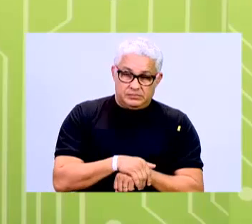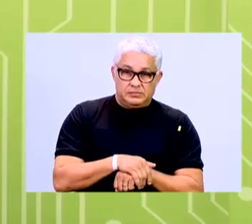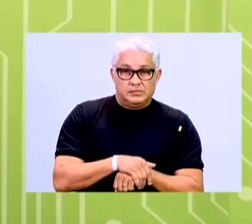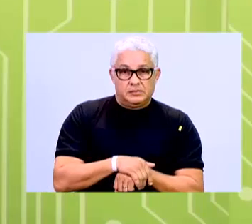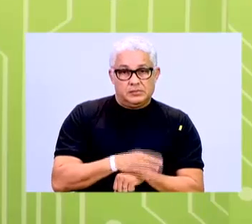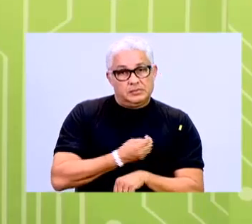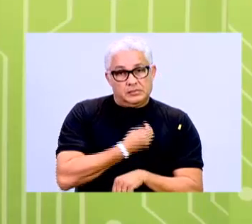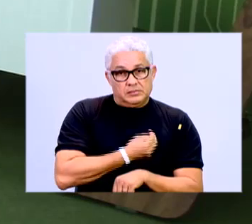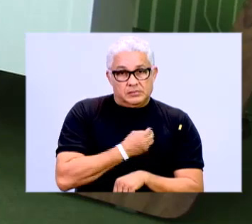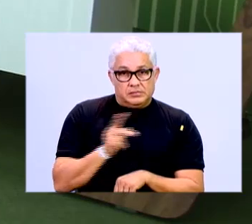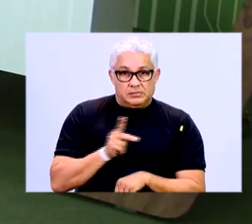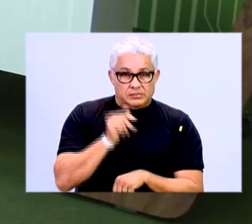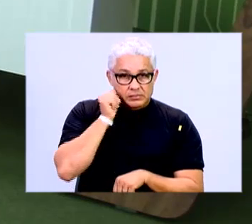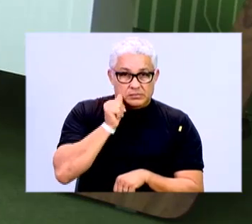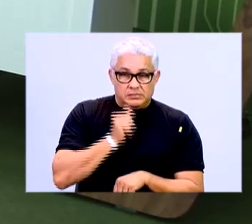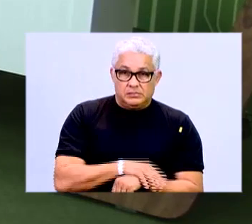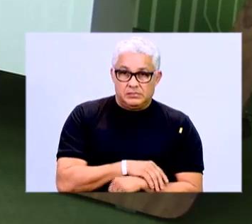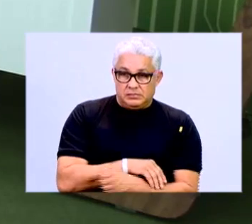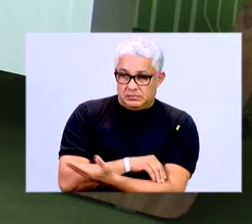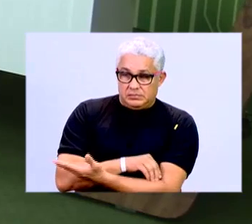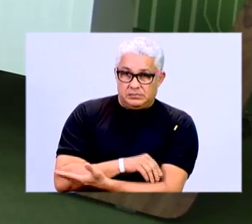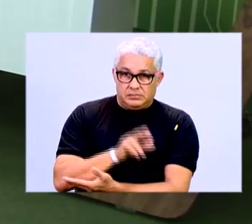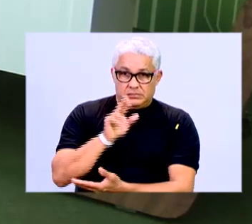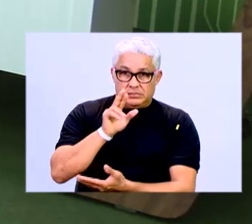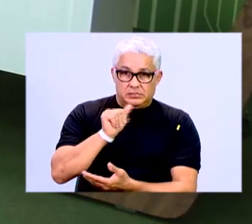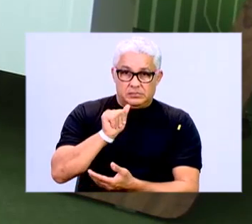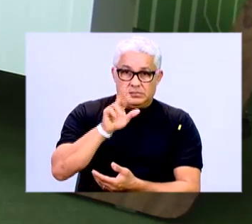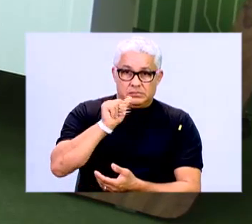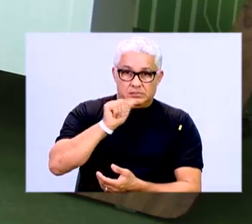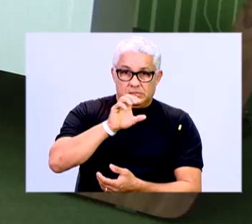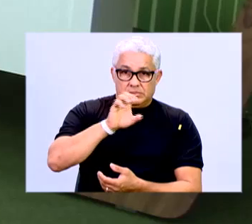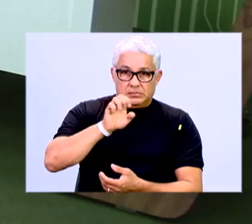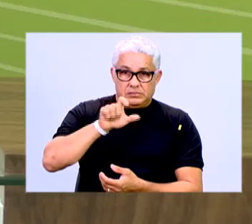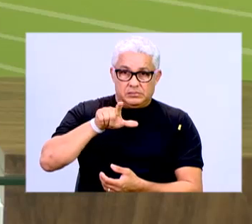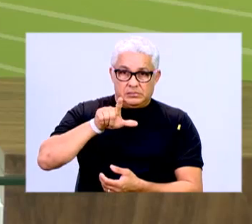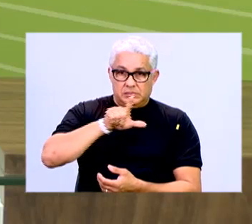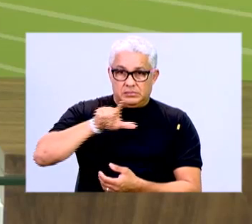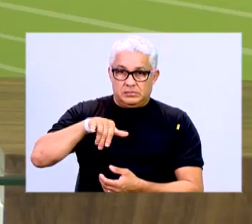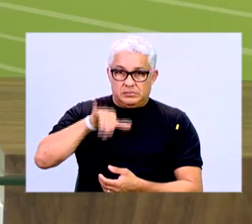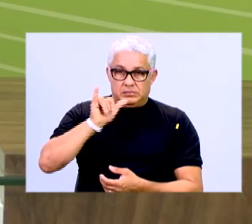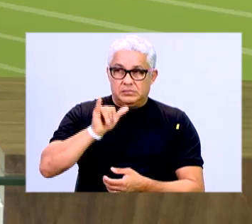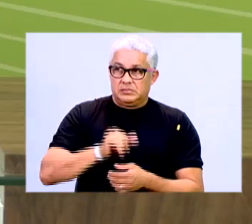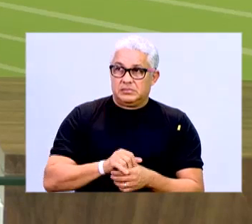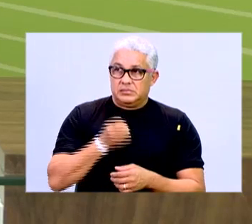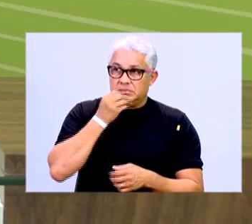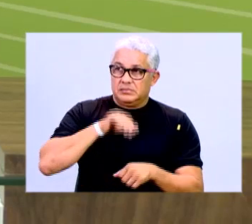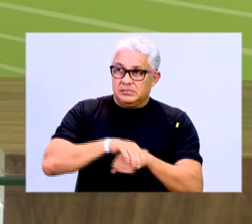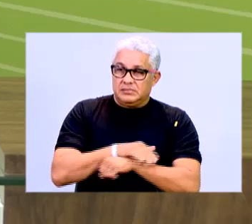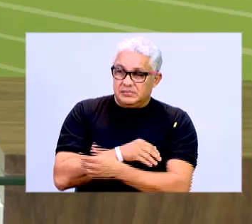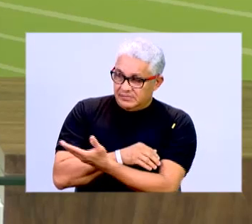estará a professora Araceli Moscoso. Boa noite, professora. Boa noite, professor.